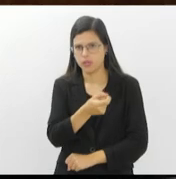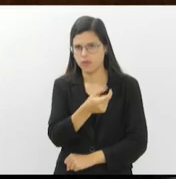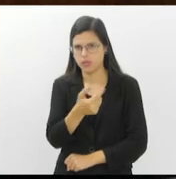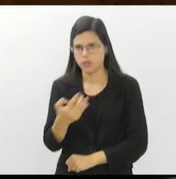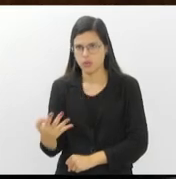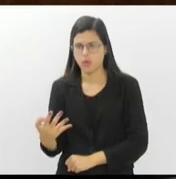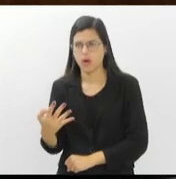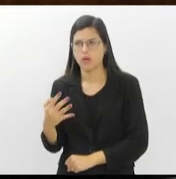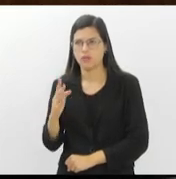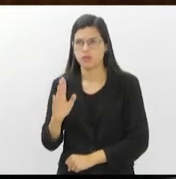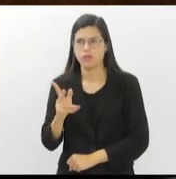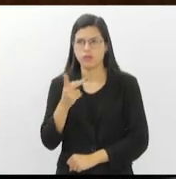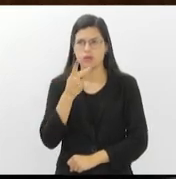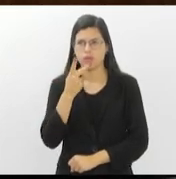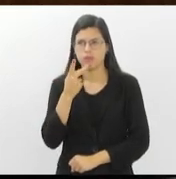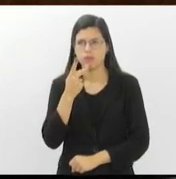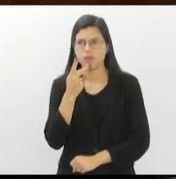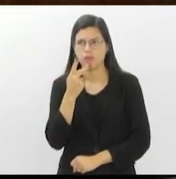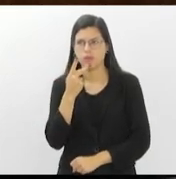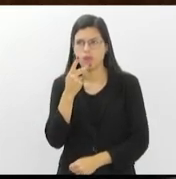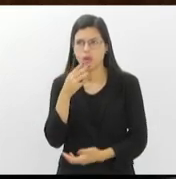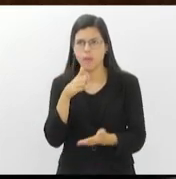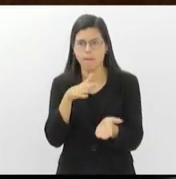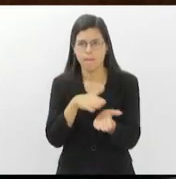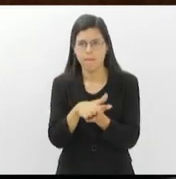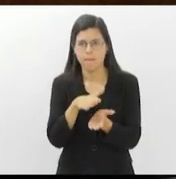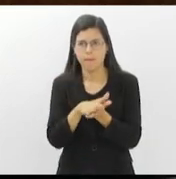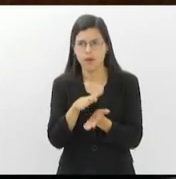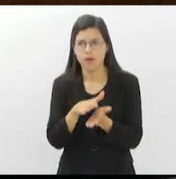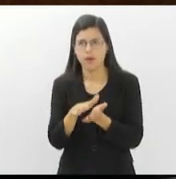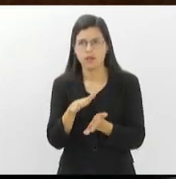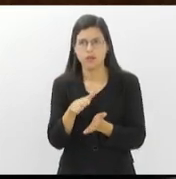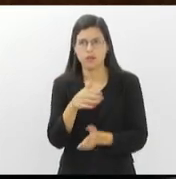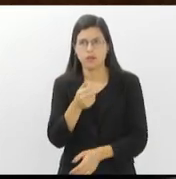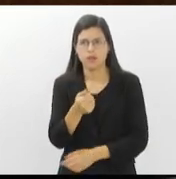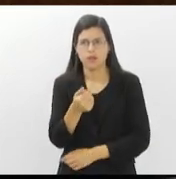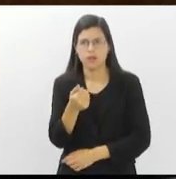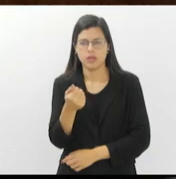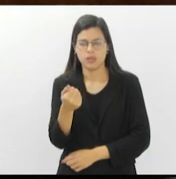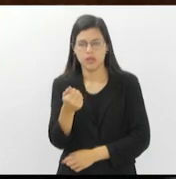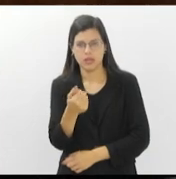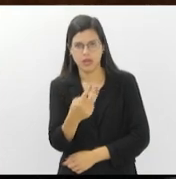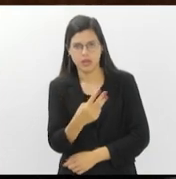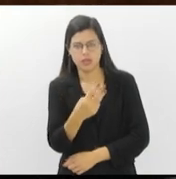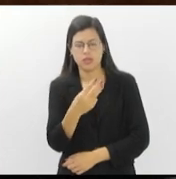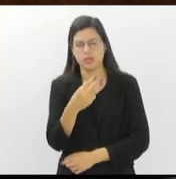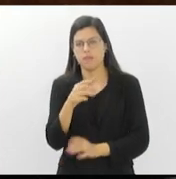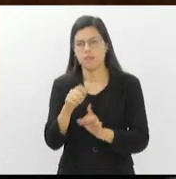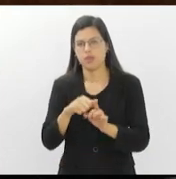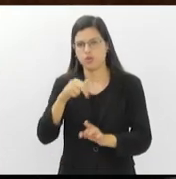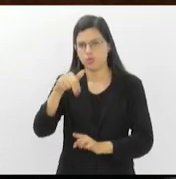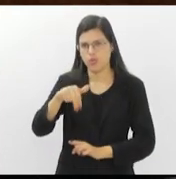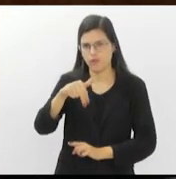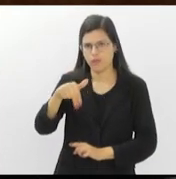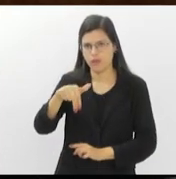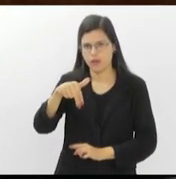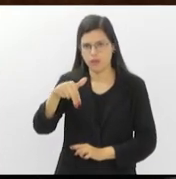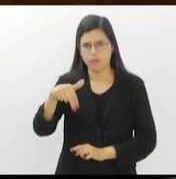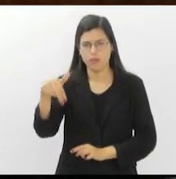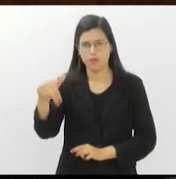conforme já destacado, foi publicado em 13 de 11 de 23. Assim,